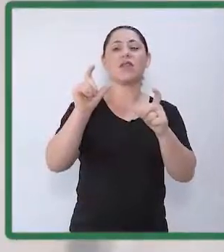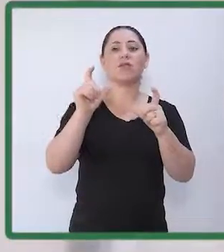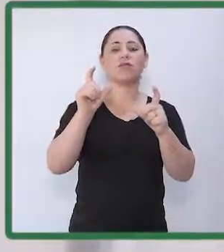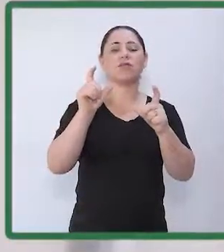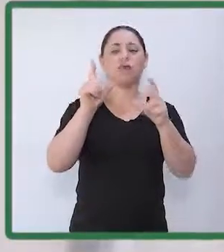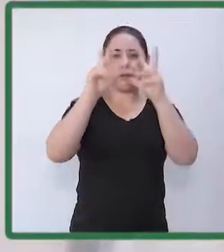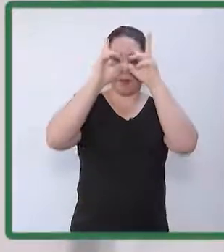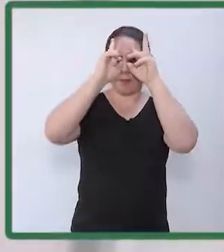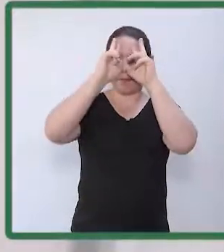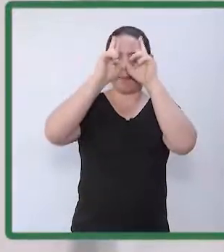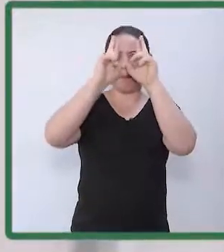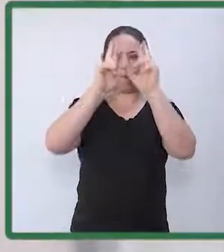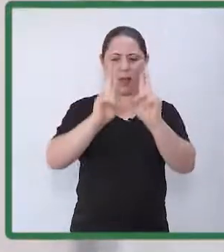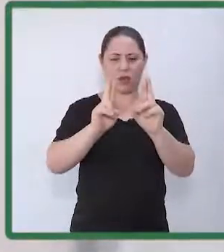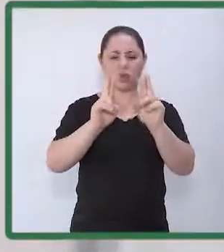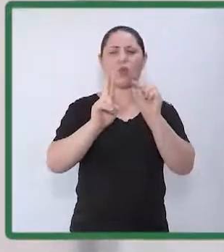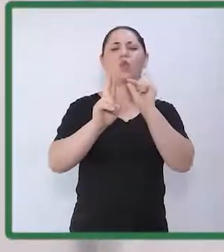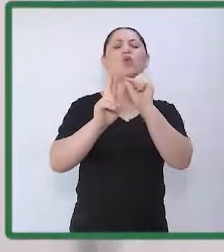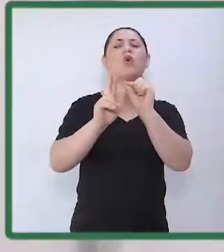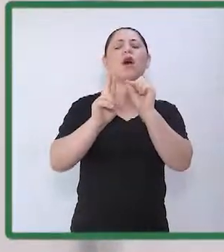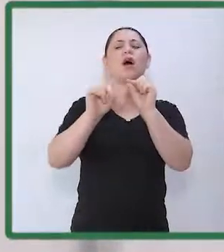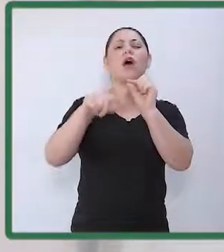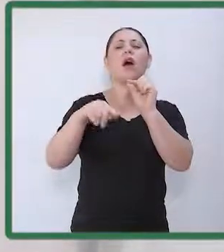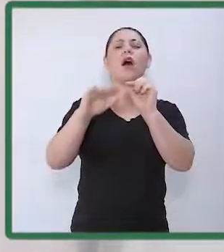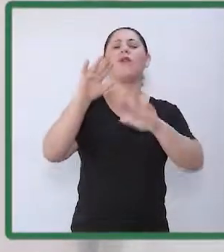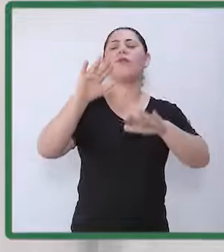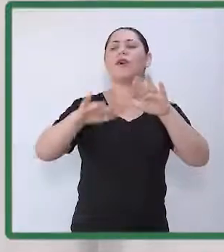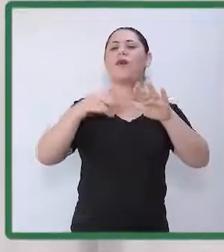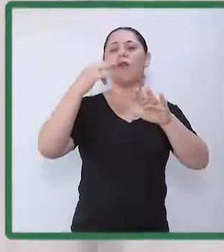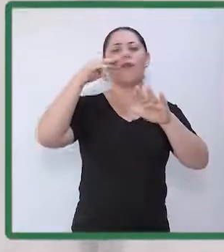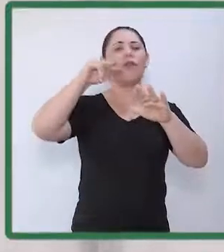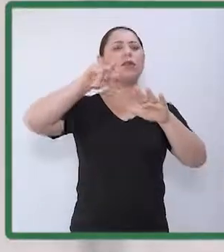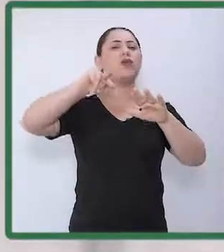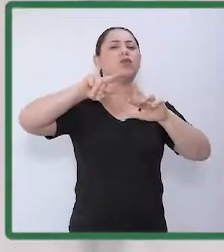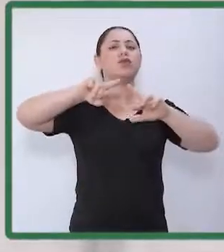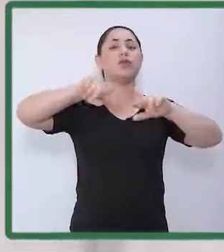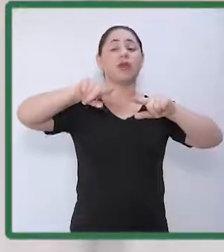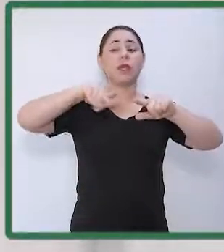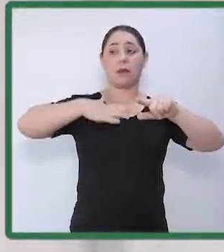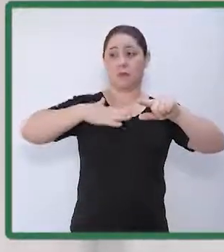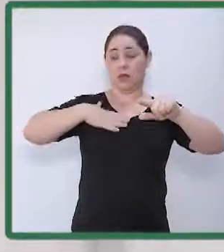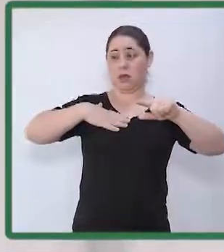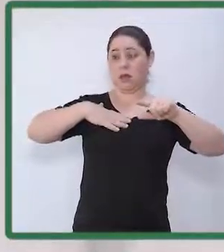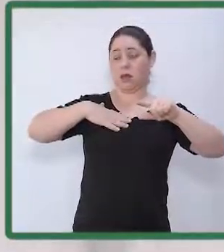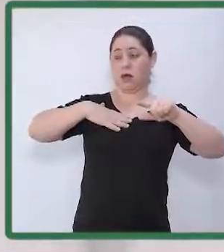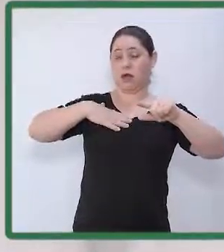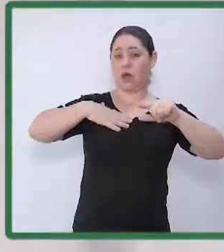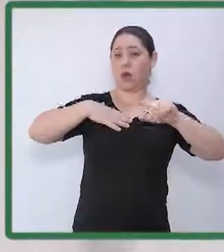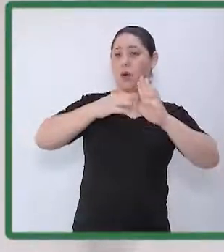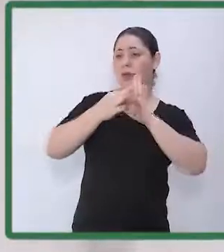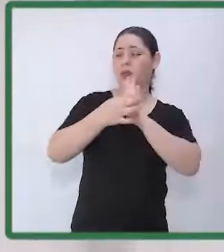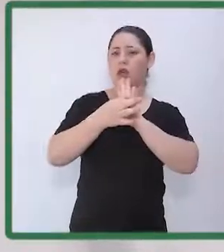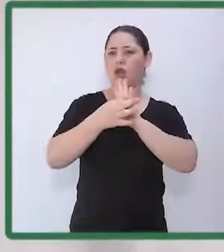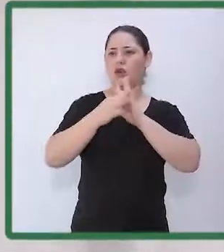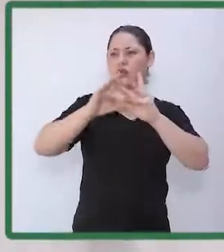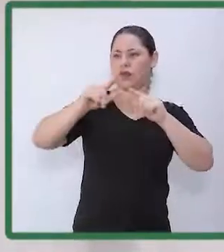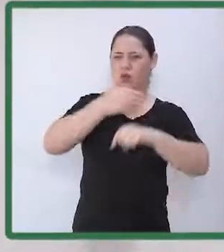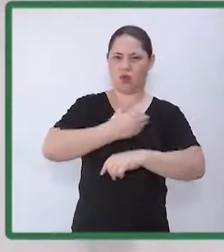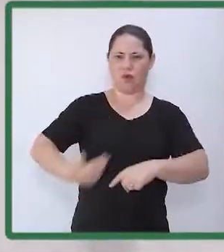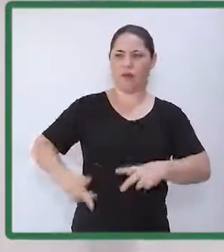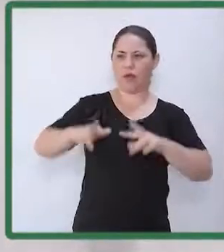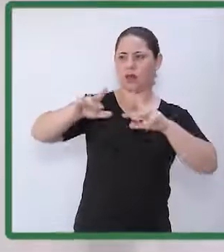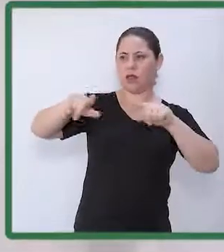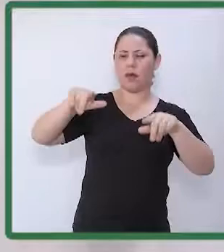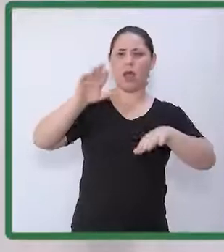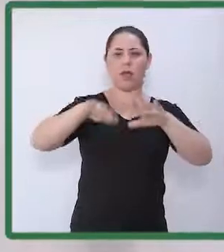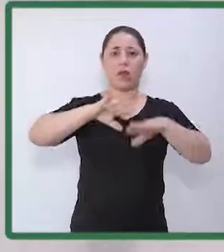o respeito. O respeito, muitas vezes, há uma visão diferente da minha, uma visão diferente, muitas vezes, do governo,